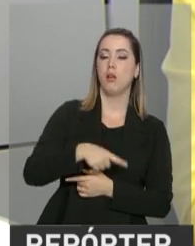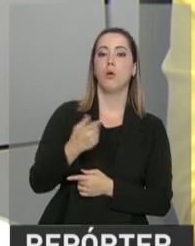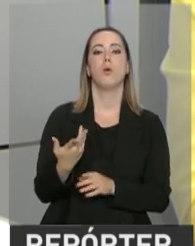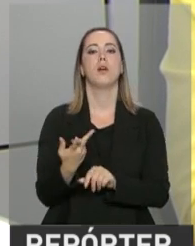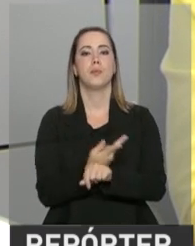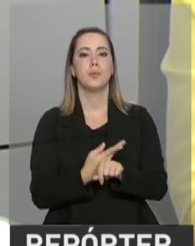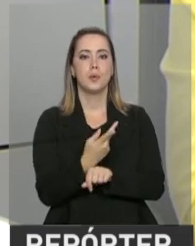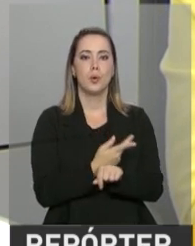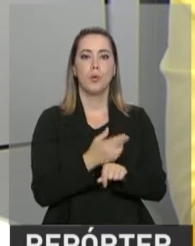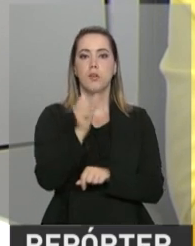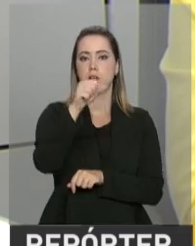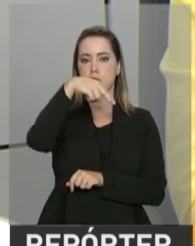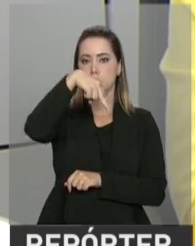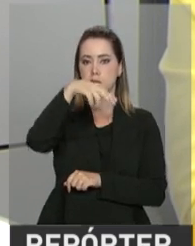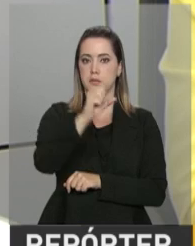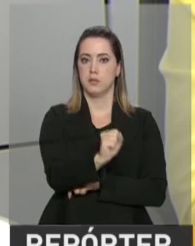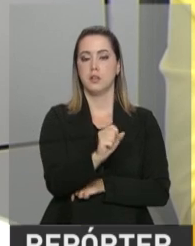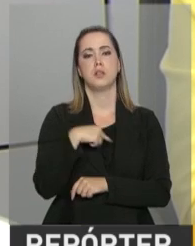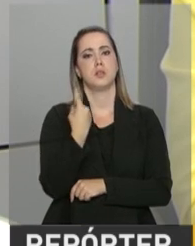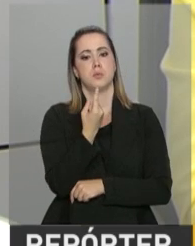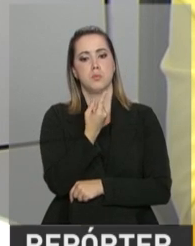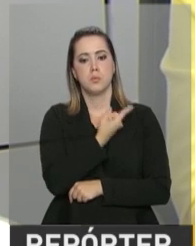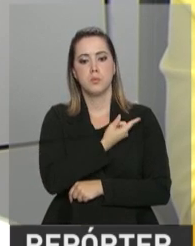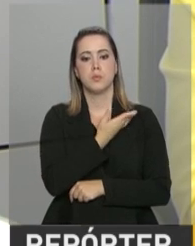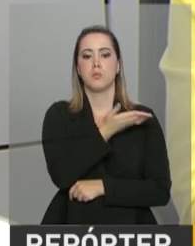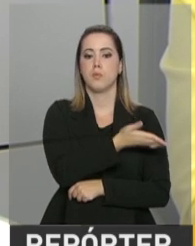dos nossos canais de relacionamento,